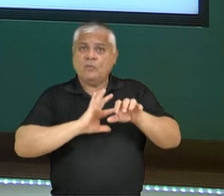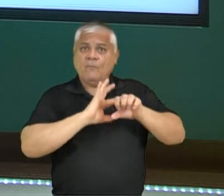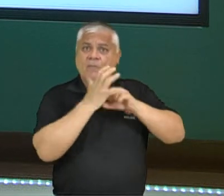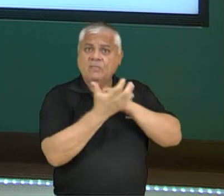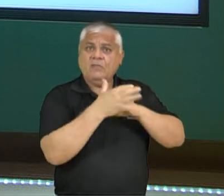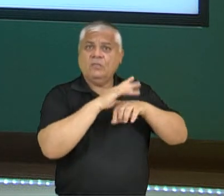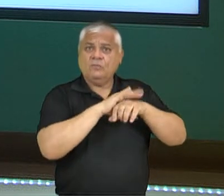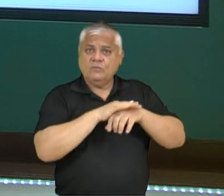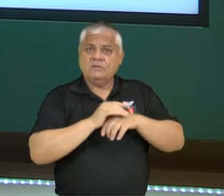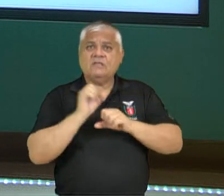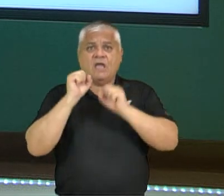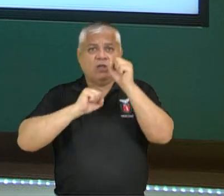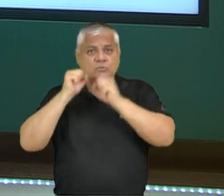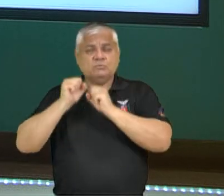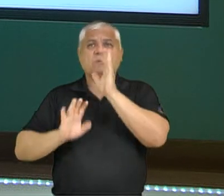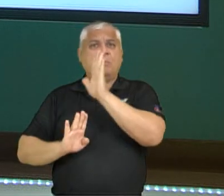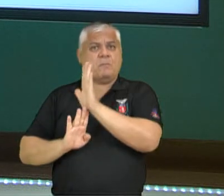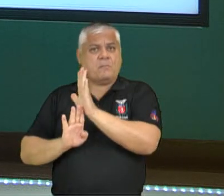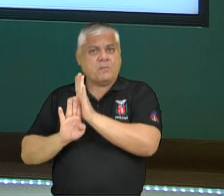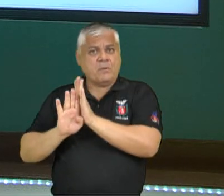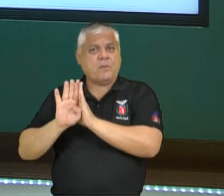um crescimento significativo,